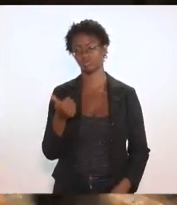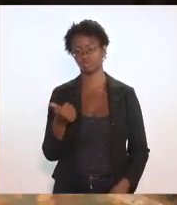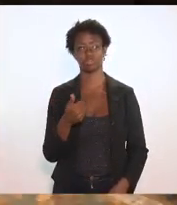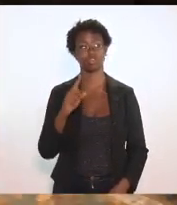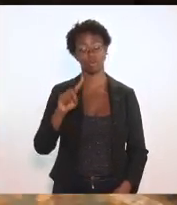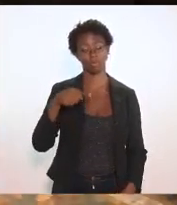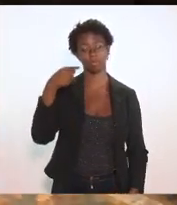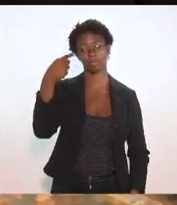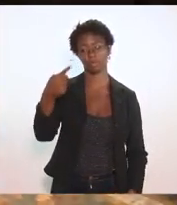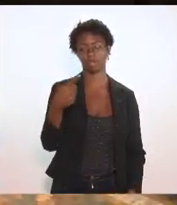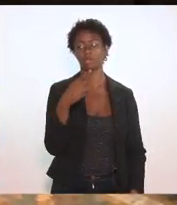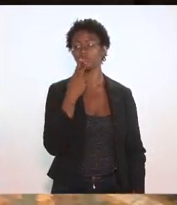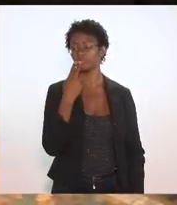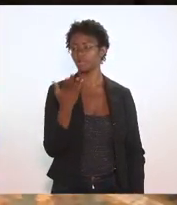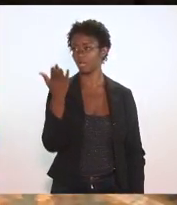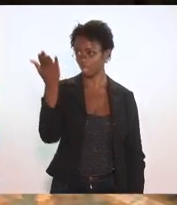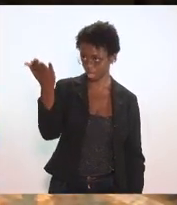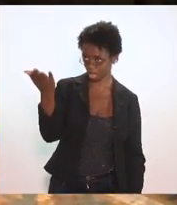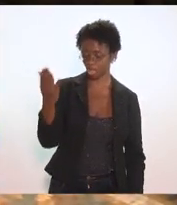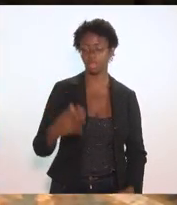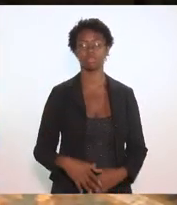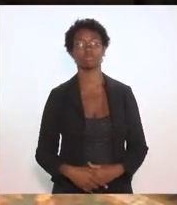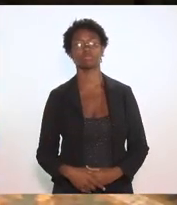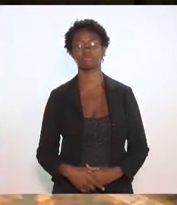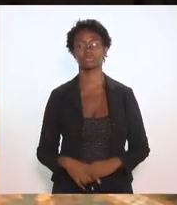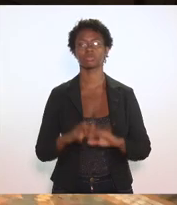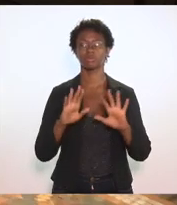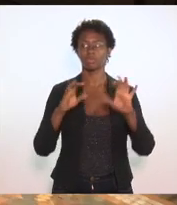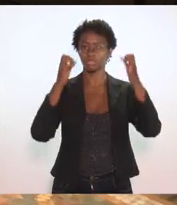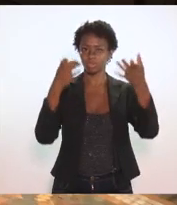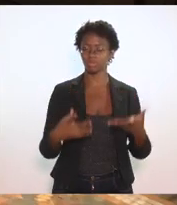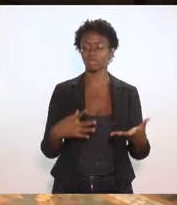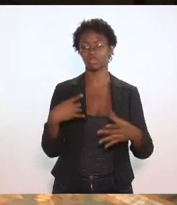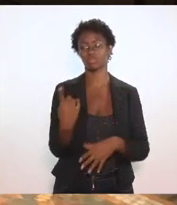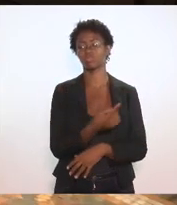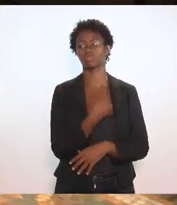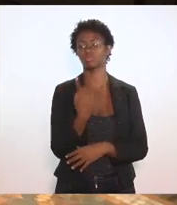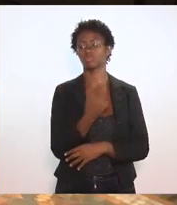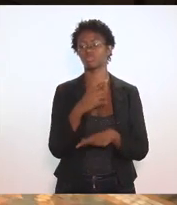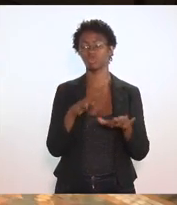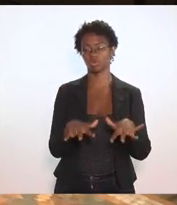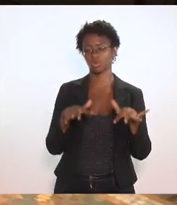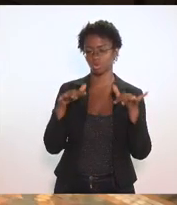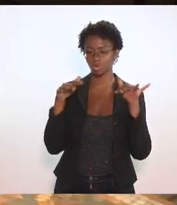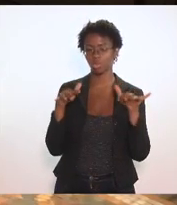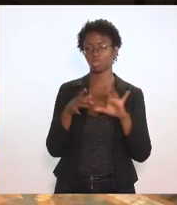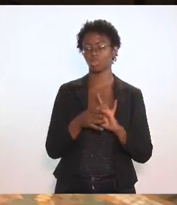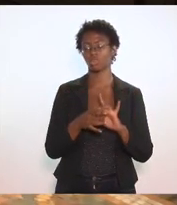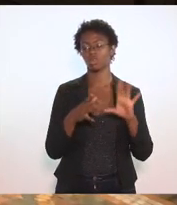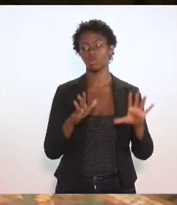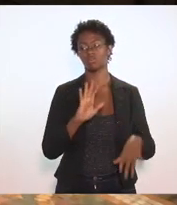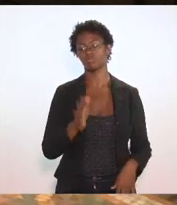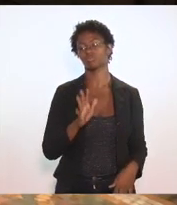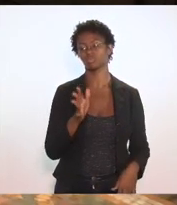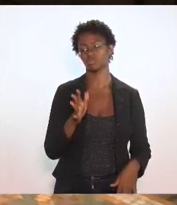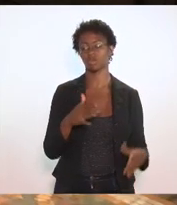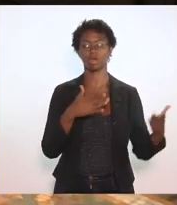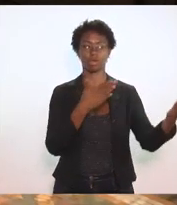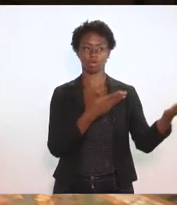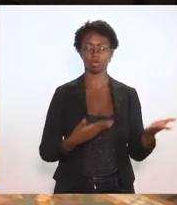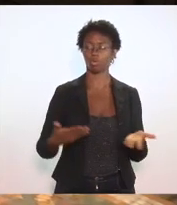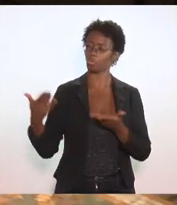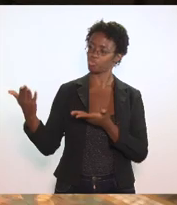ser cantado por Vossa Excelência, dizendo que nós realizaremos uma audiência pública, já deixando aqui o